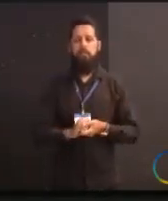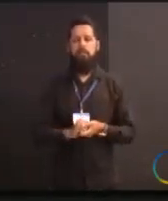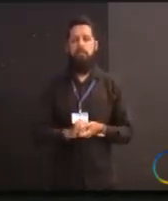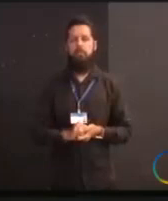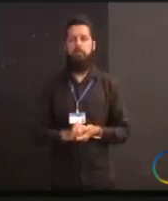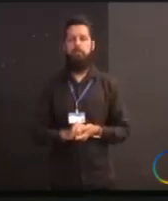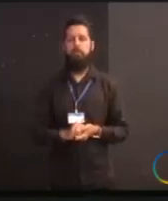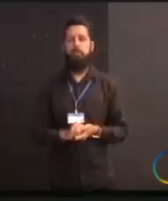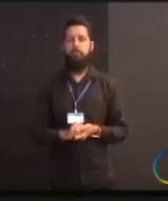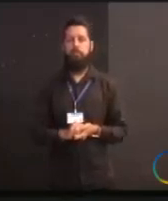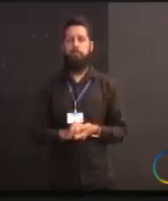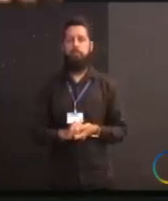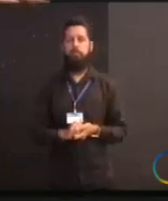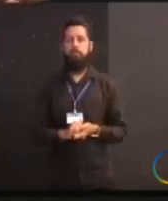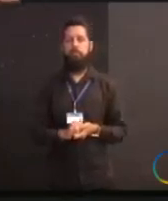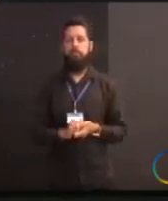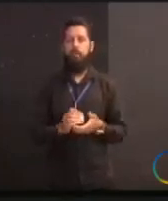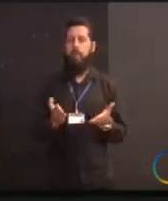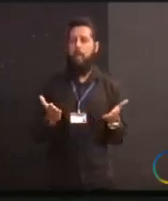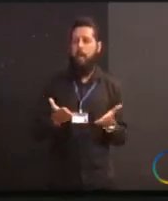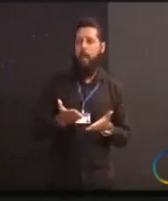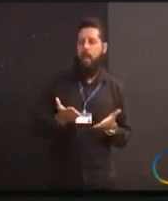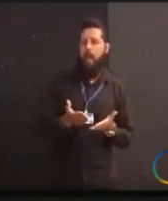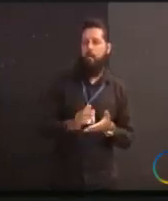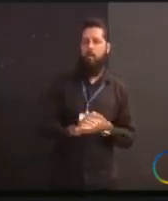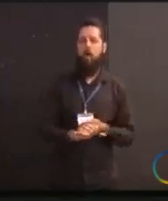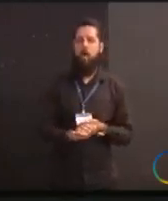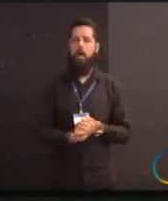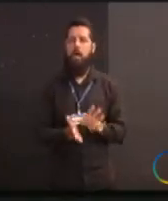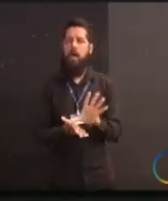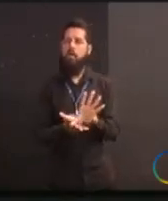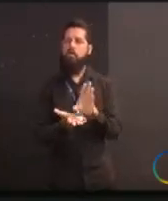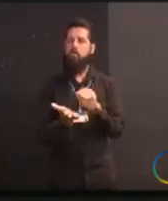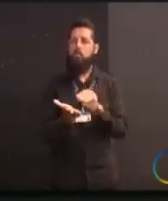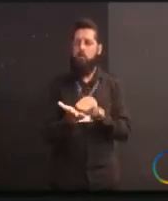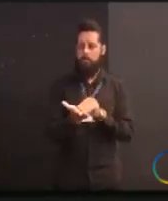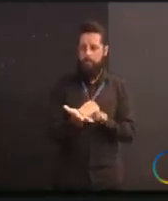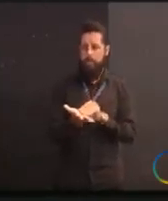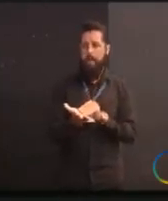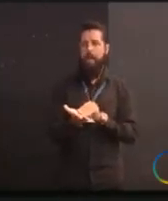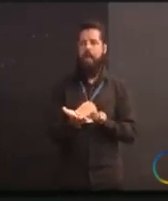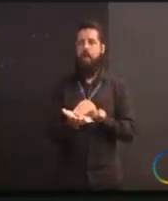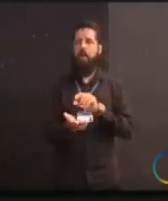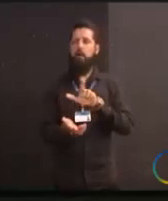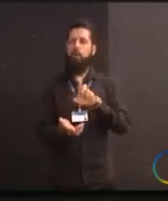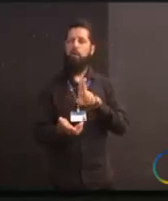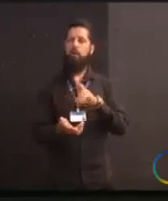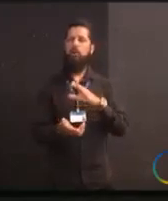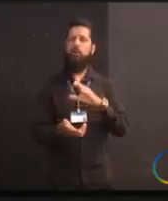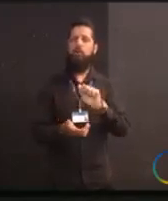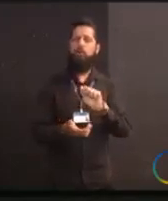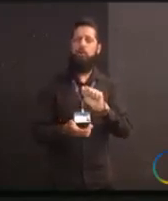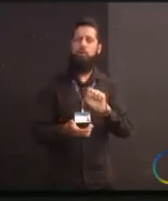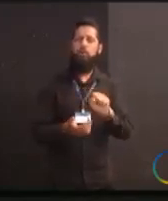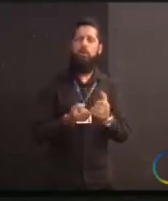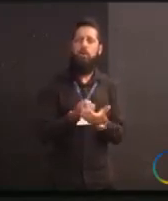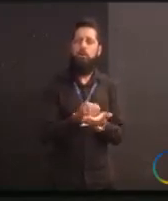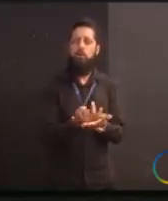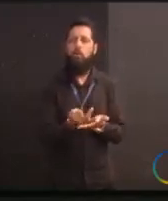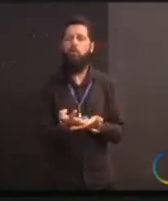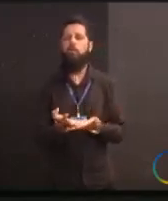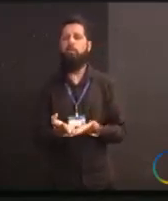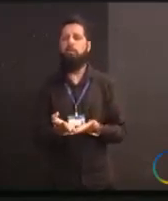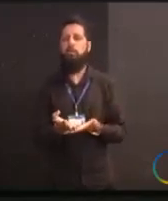Eu vou parafrasear aqui o evangelista Lucas, sabe que aquele momento que Jesus ia para Jerusalém, passou